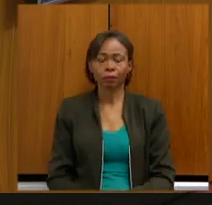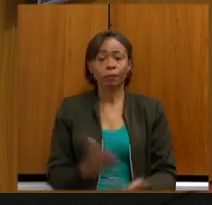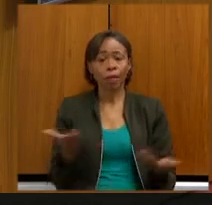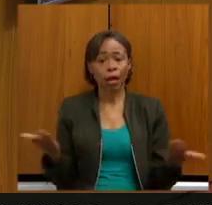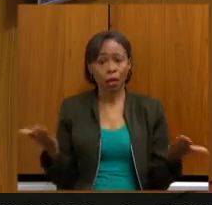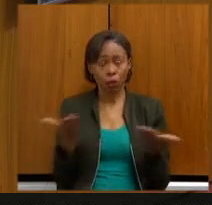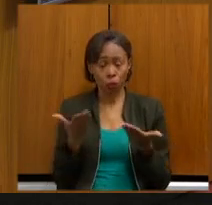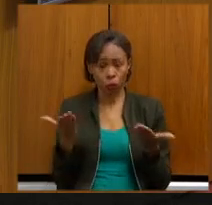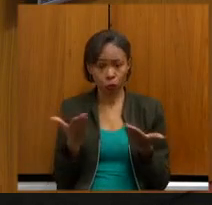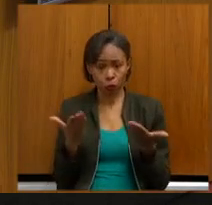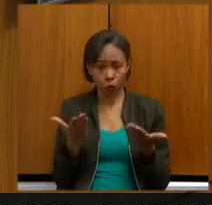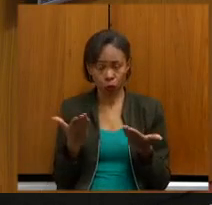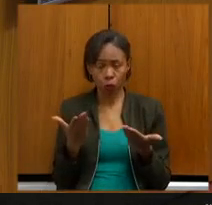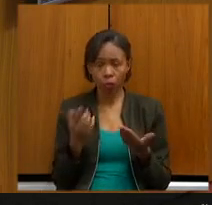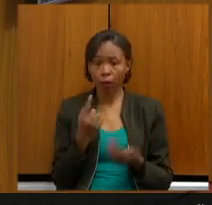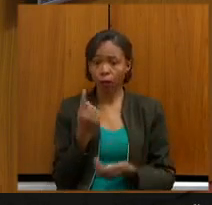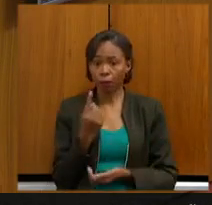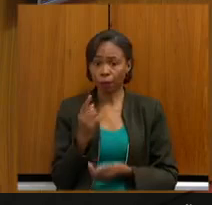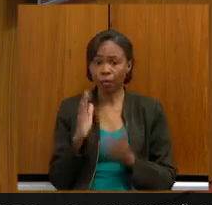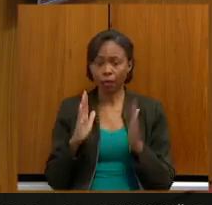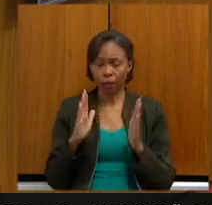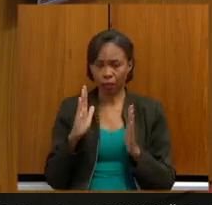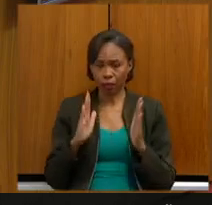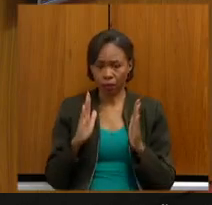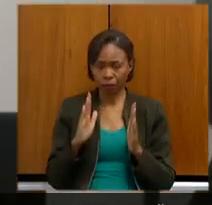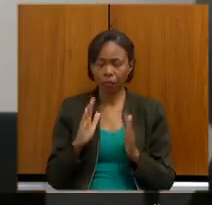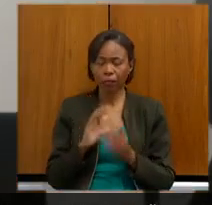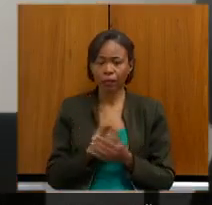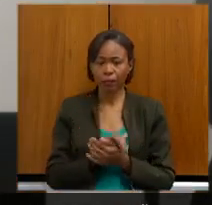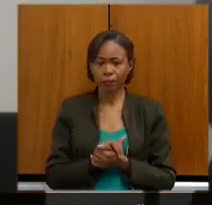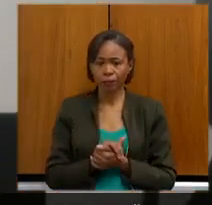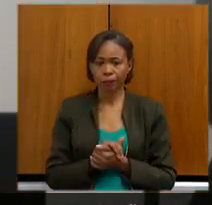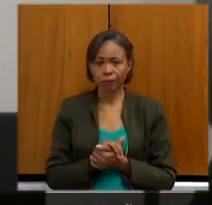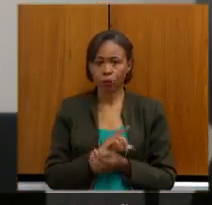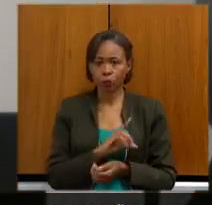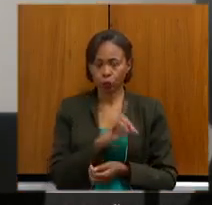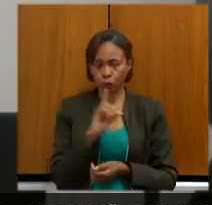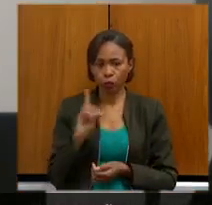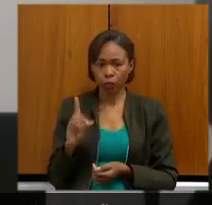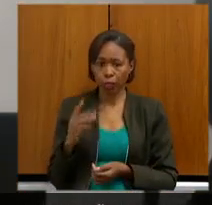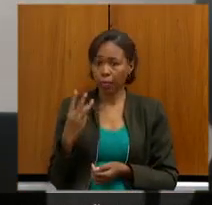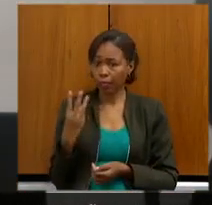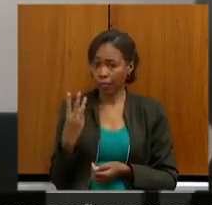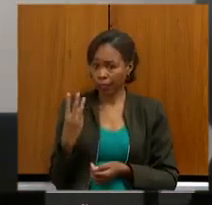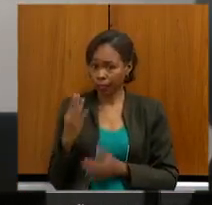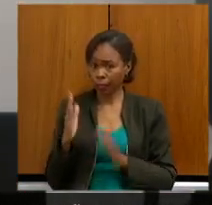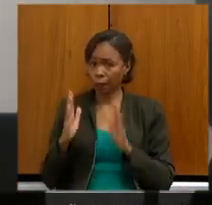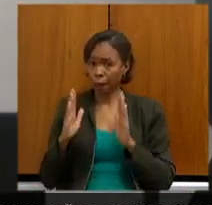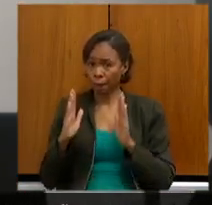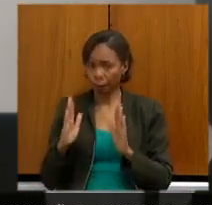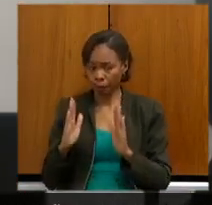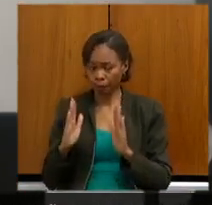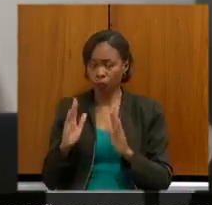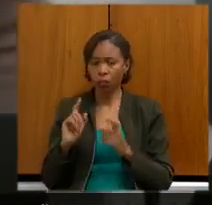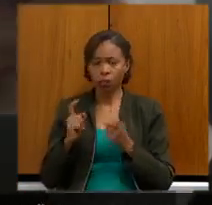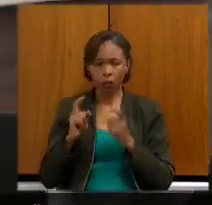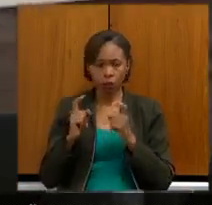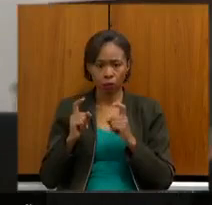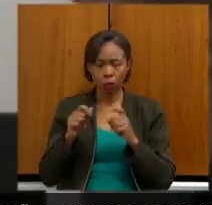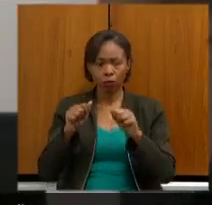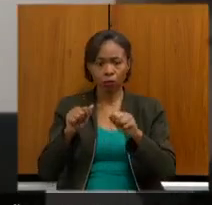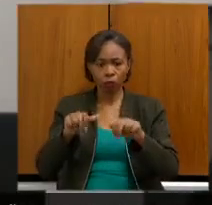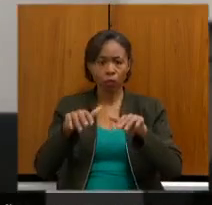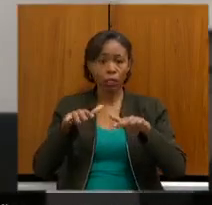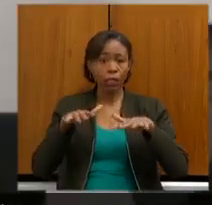passa-se agora a primeira fase da terceira ordem do dia a parte terceira parte da reunião que compreende a